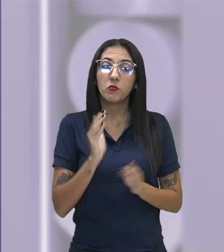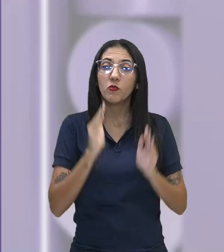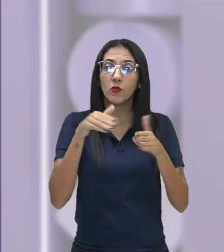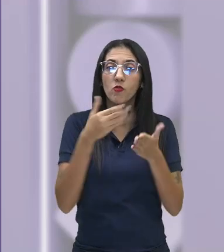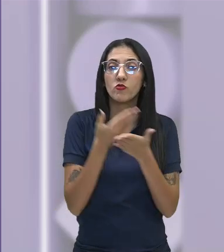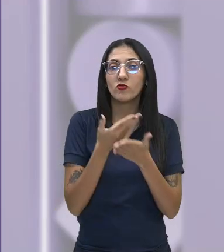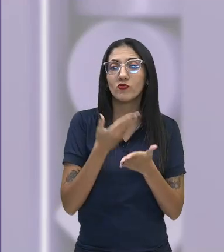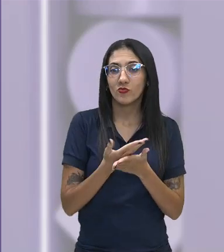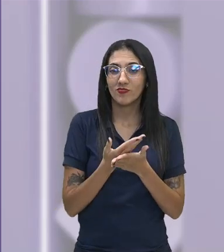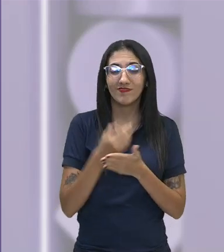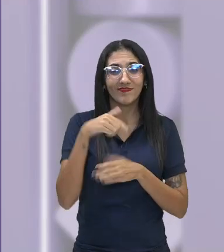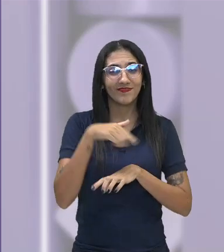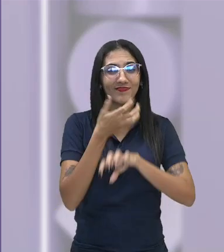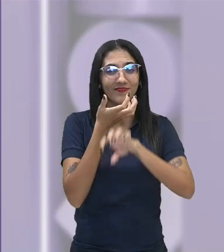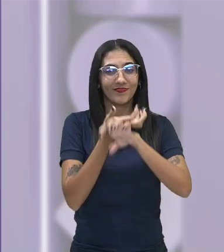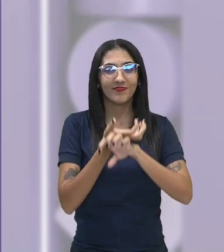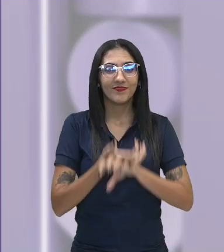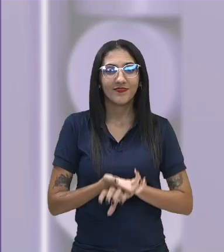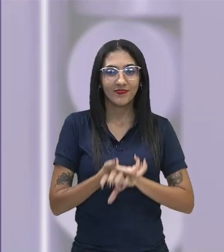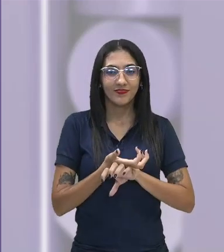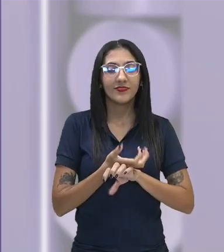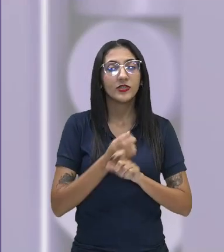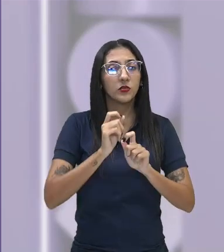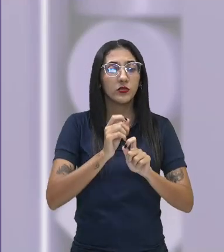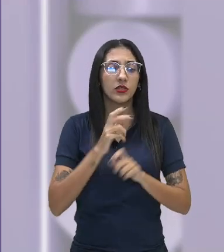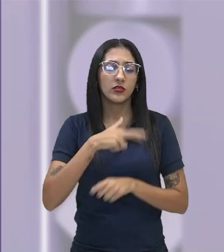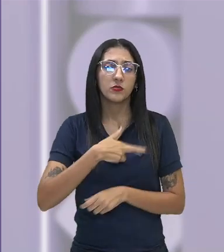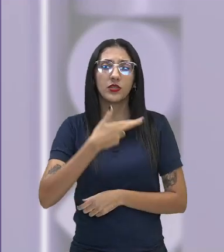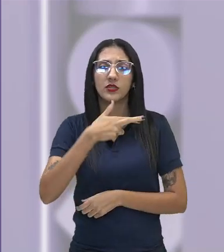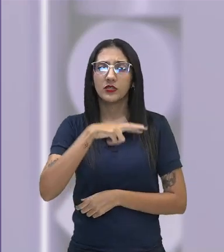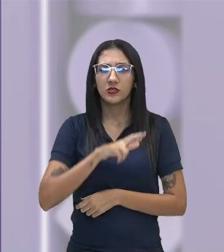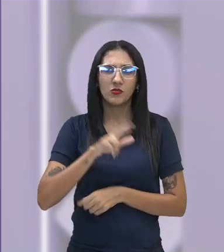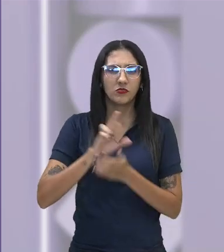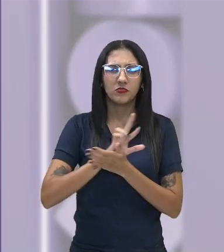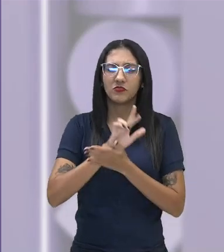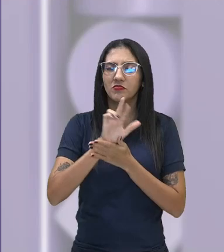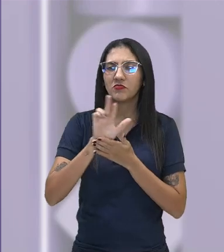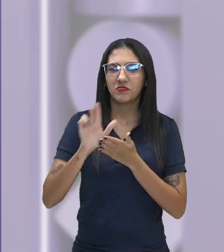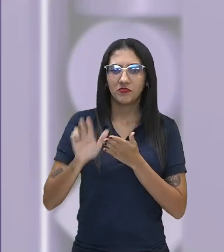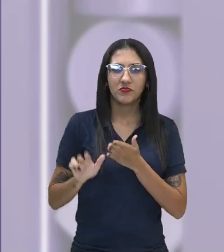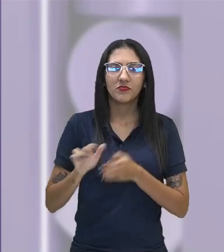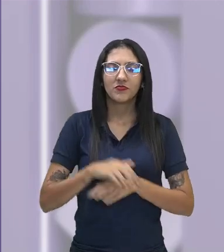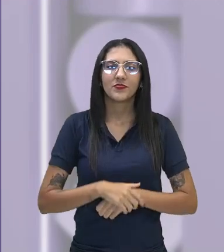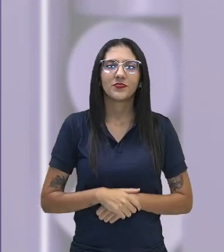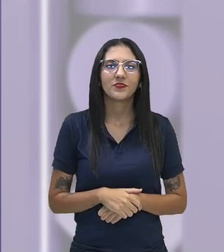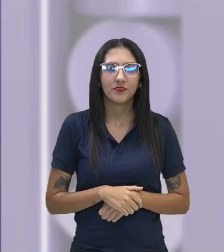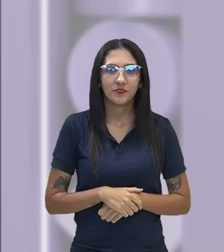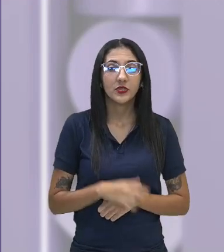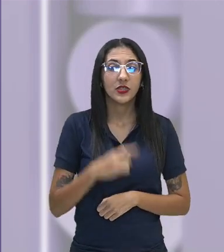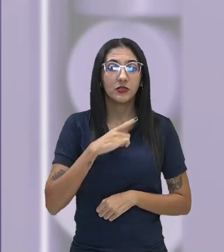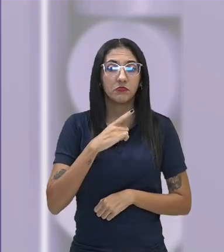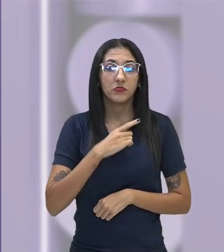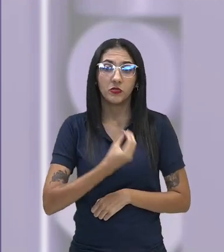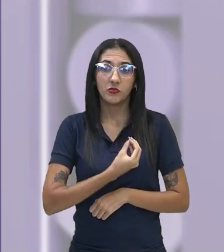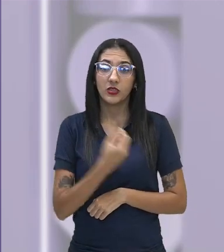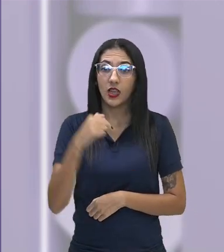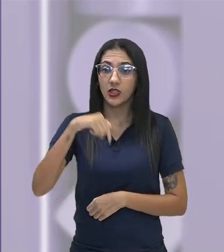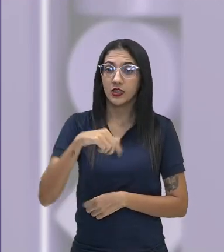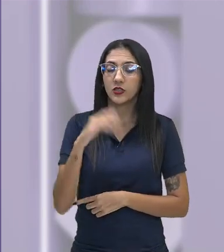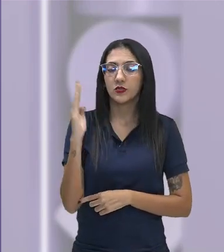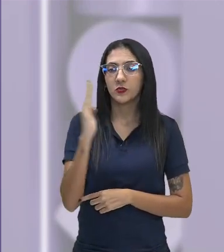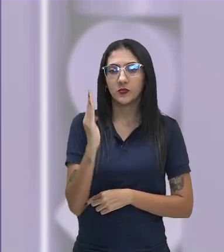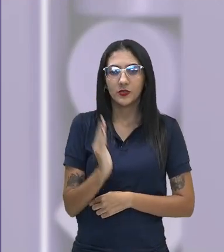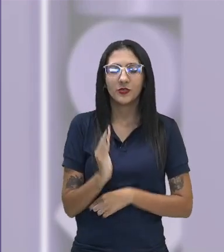nosso componente curricular, que são as religiões, as diferentes religiões presentes no nosso Brasil